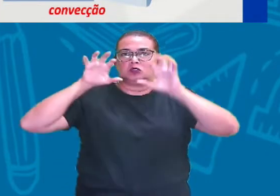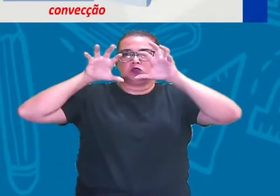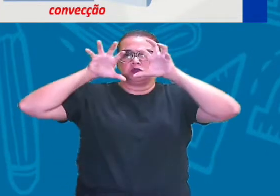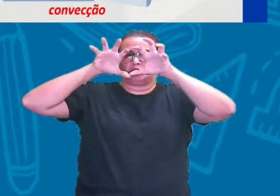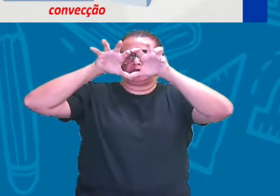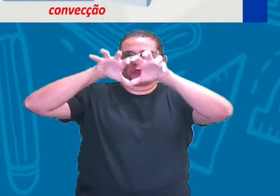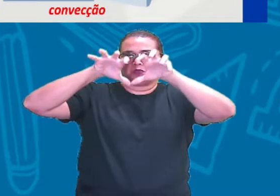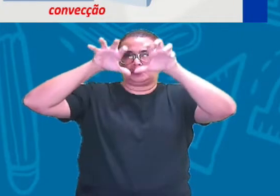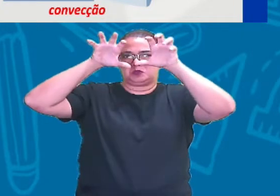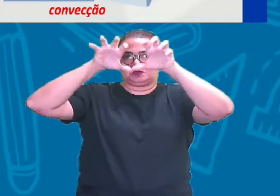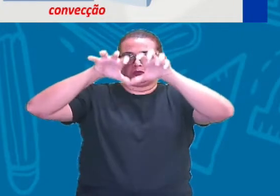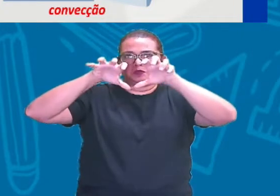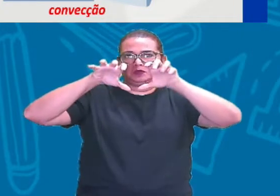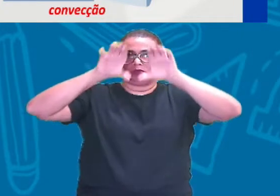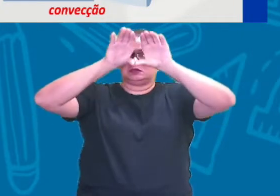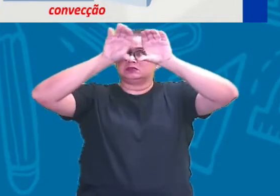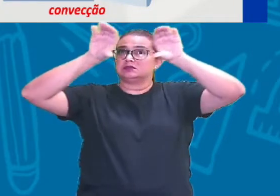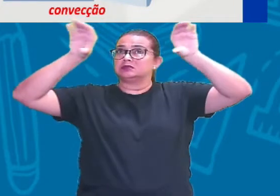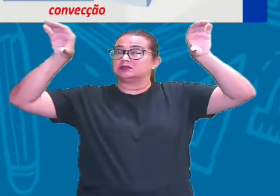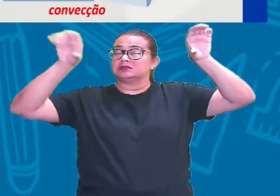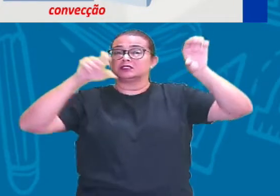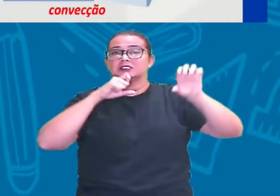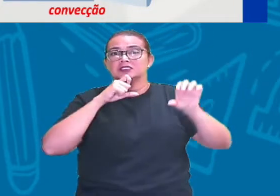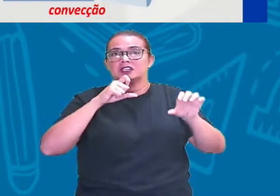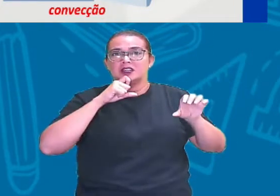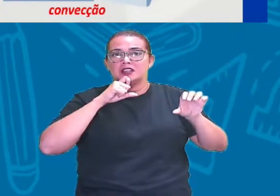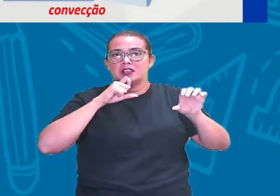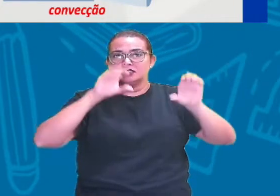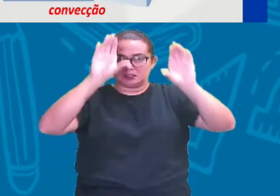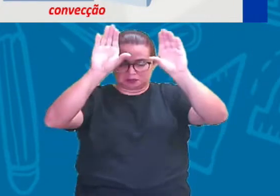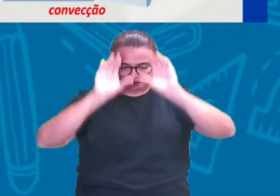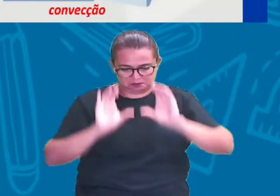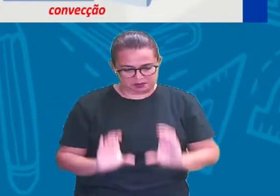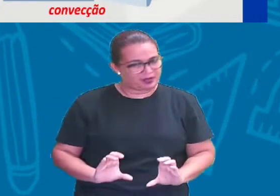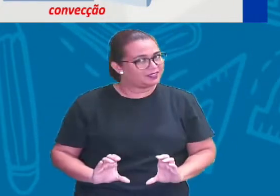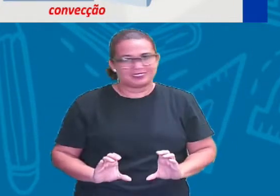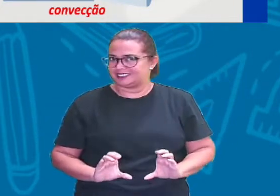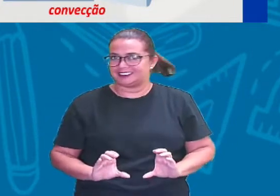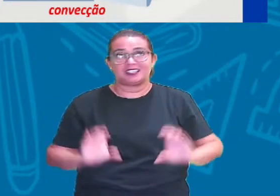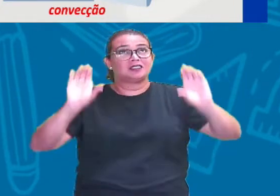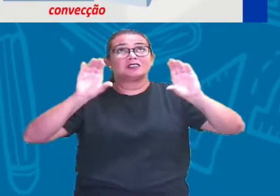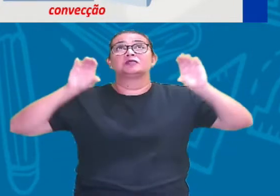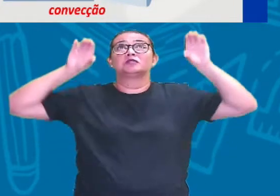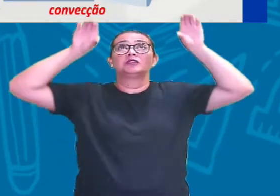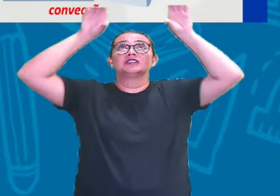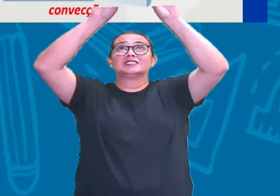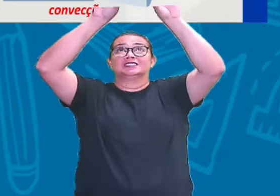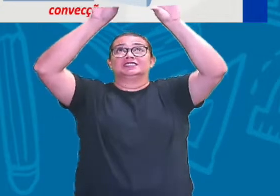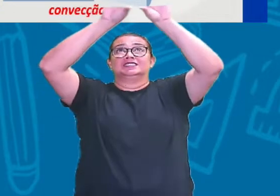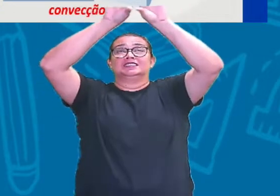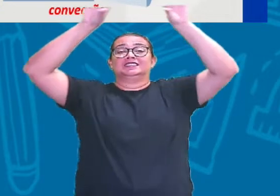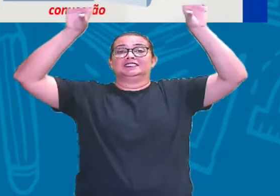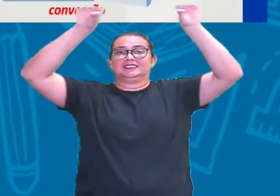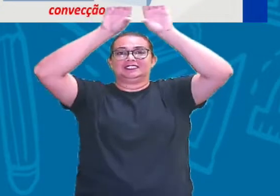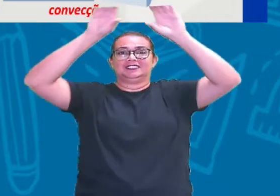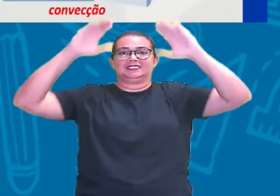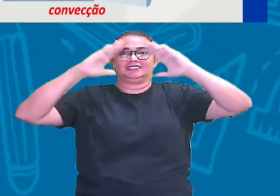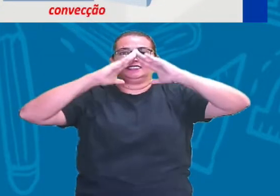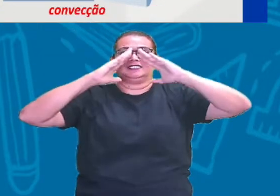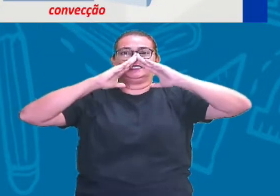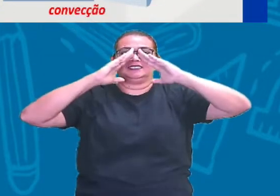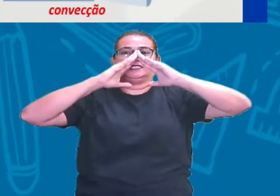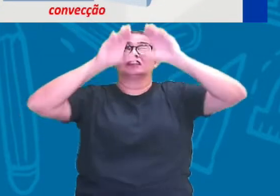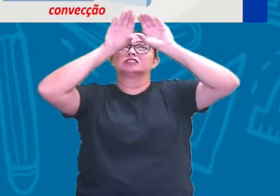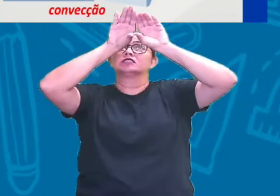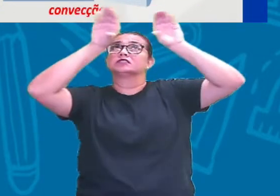ar-condicionado próximo ao piso, você vai ver sempre o ar-condicionado, tá bom? Na parte de cima, perto do teto,